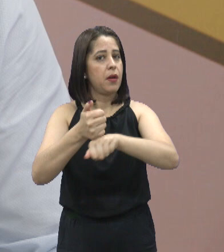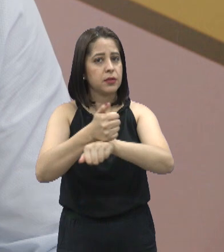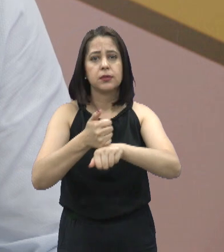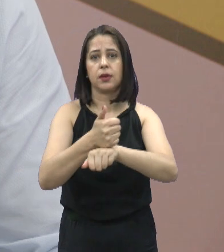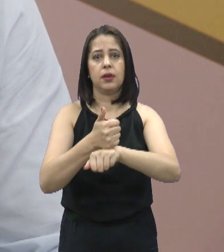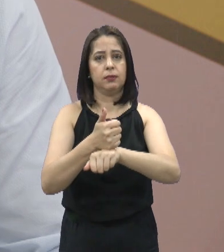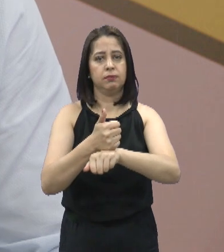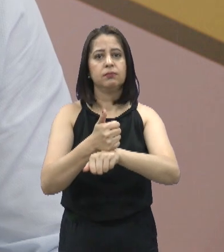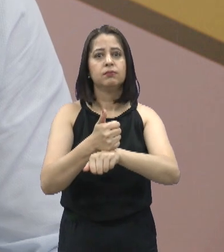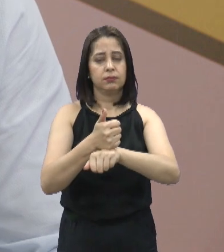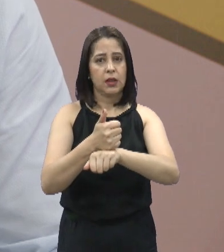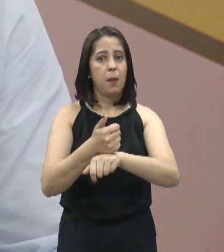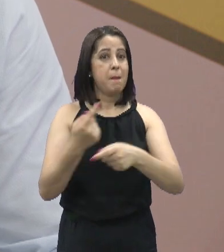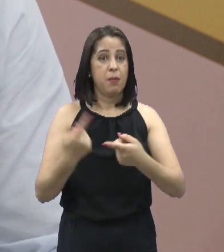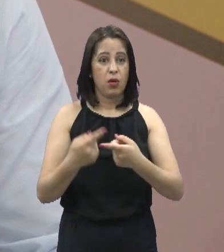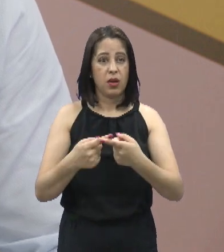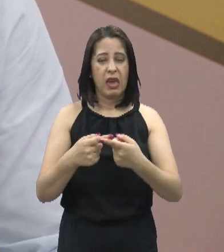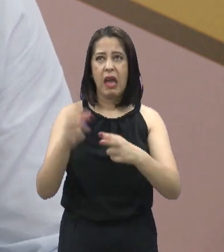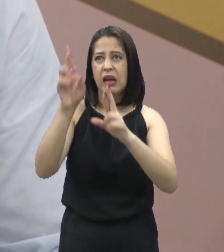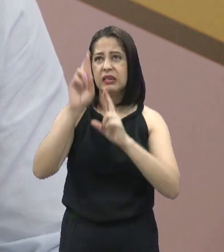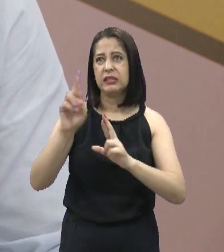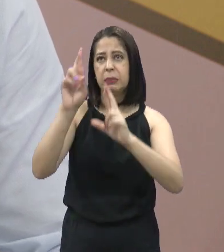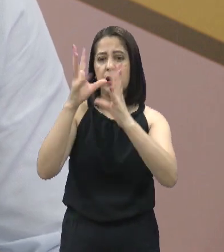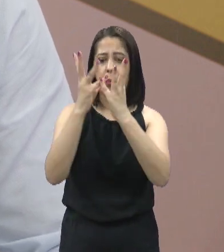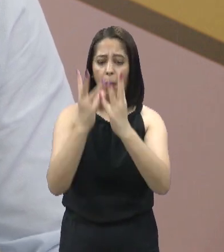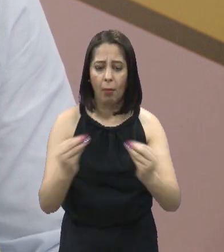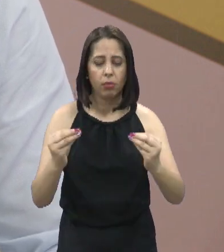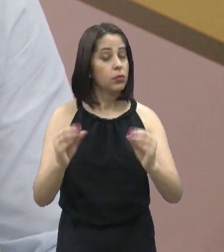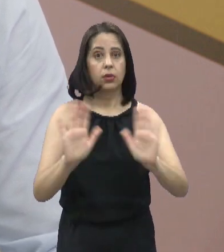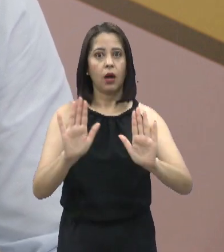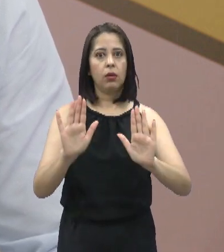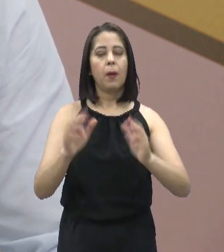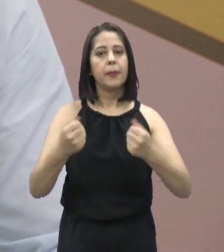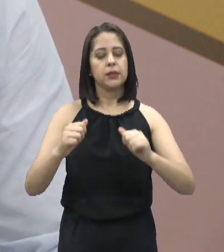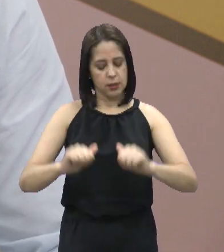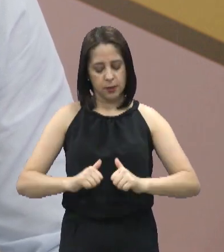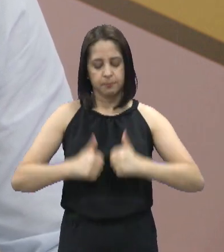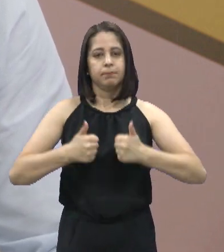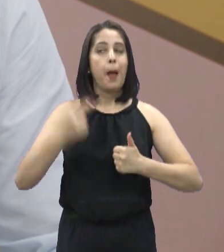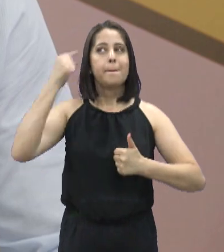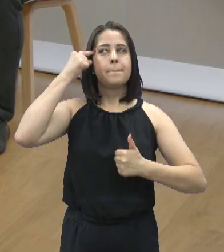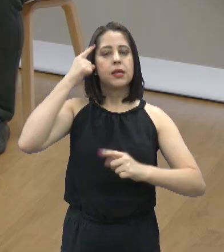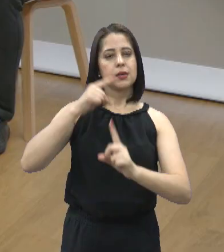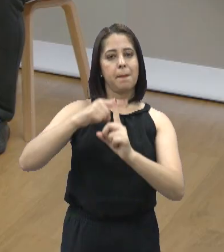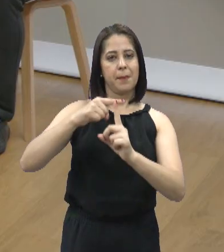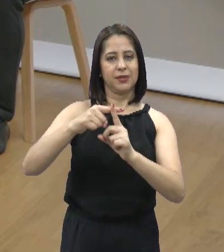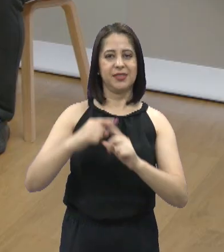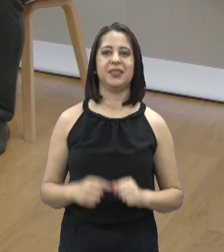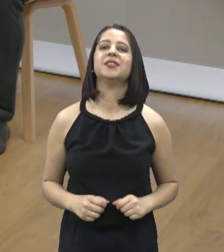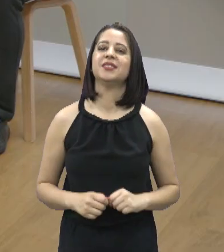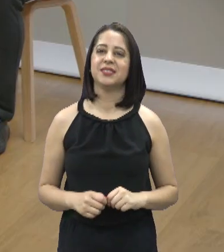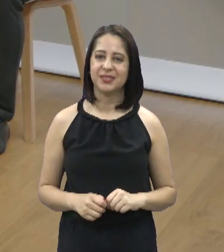pode perder a confiança, não pode perder o otimismo, porque os resultados bons vêm. Ótimo,